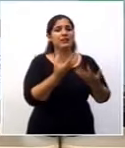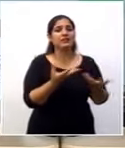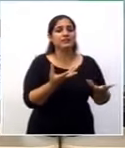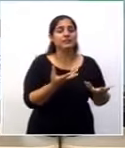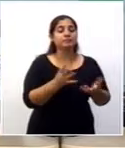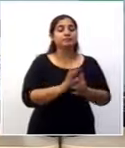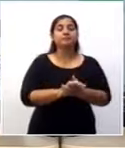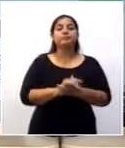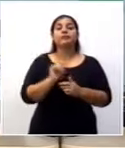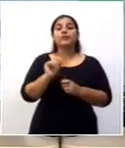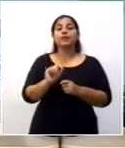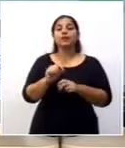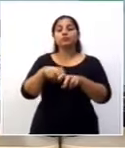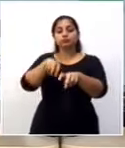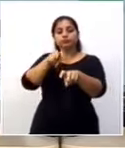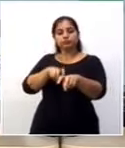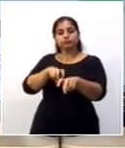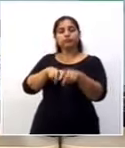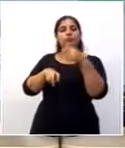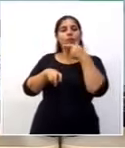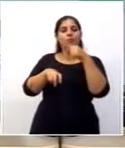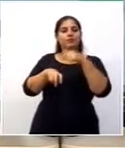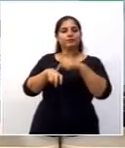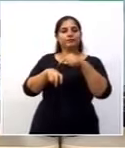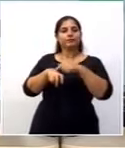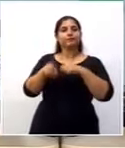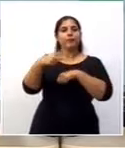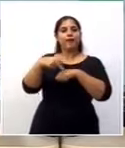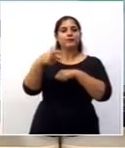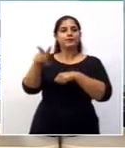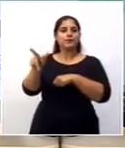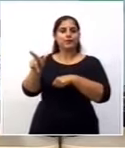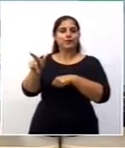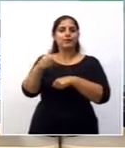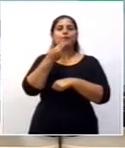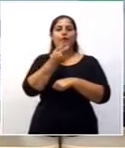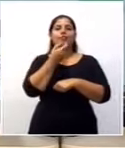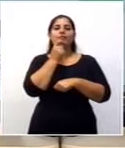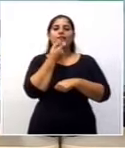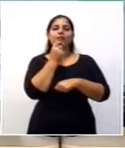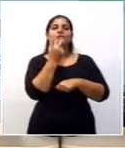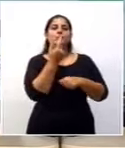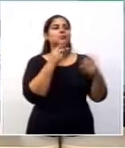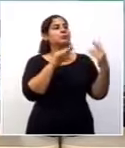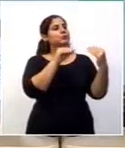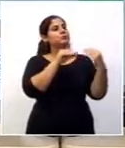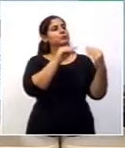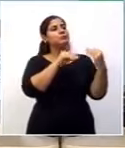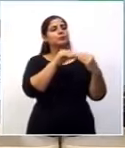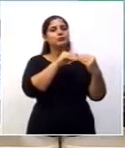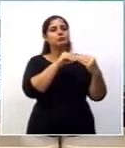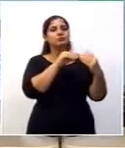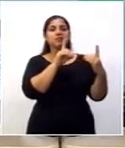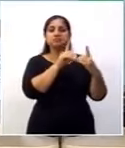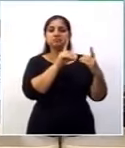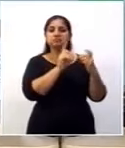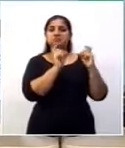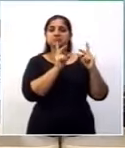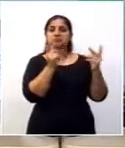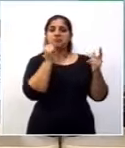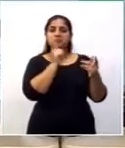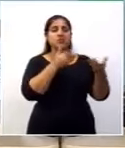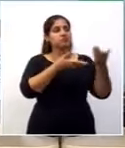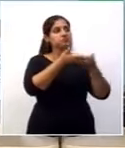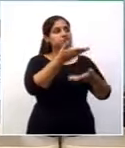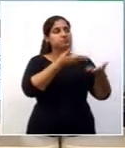E na poltrona de trás do avião tinha um estrangeiro, a pessoa falou em inglês com a comissária atendeu prontamente, entendeu o que o